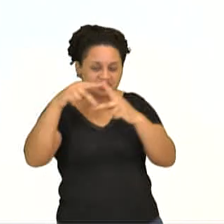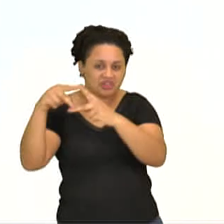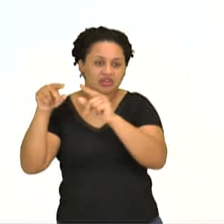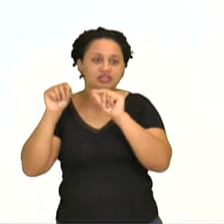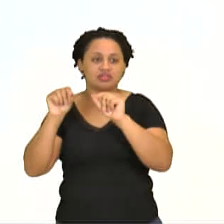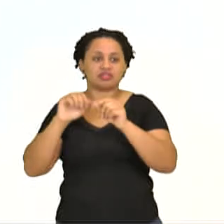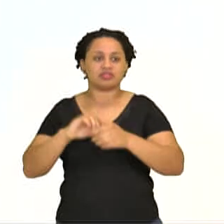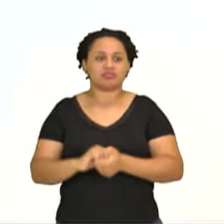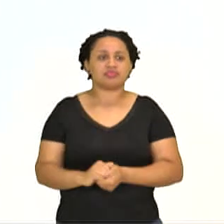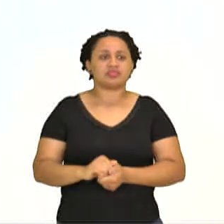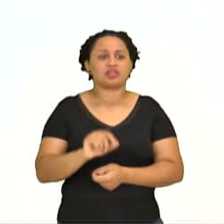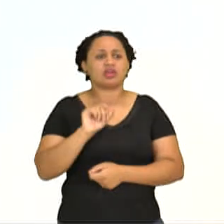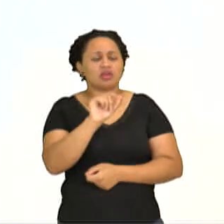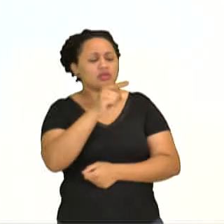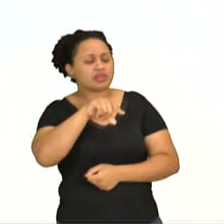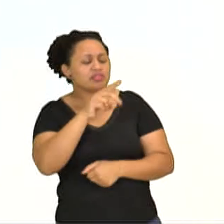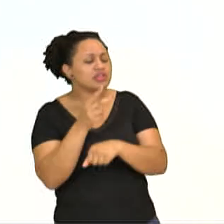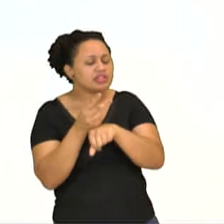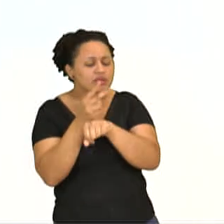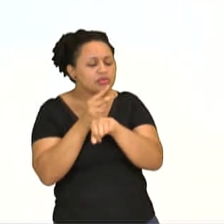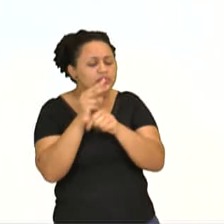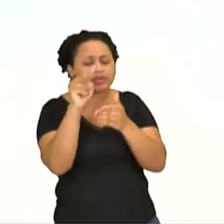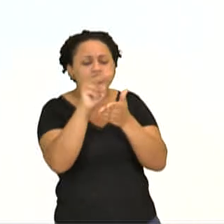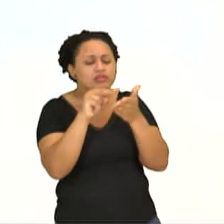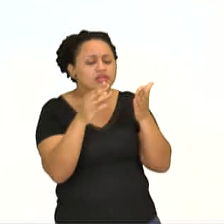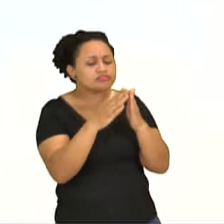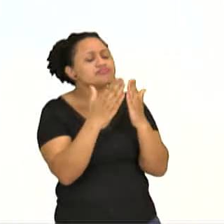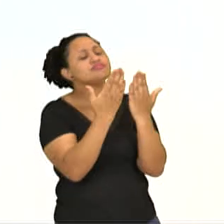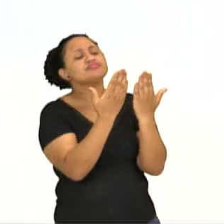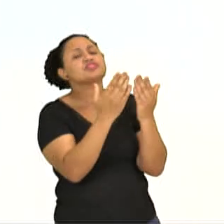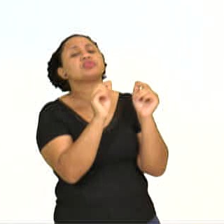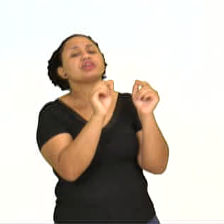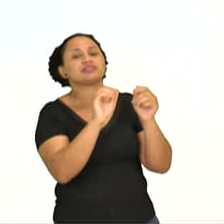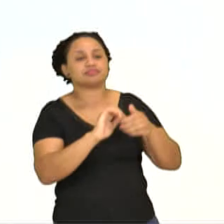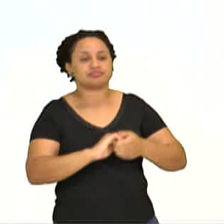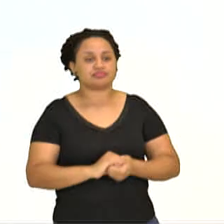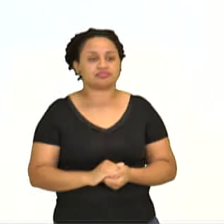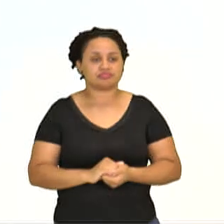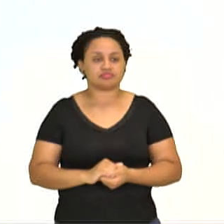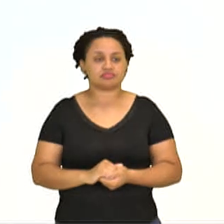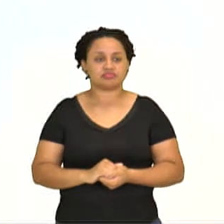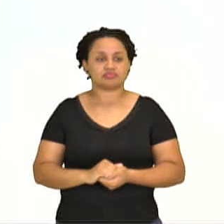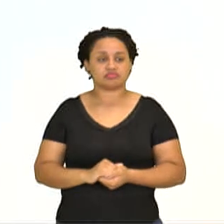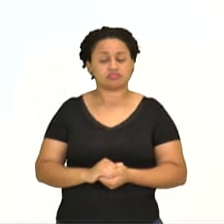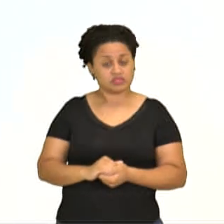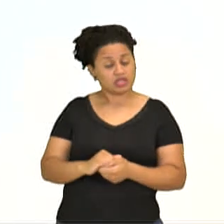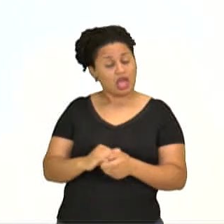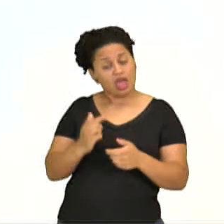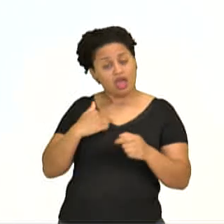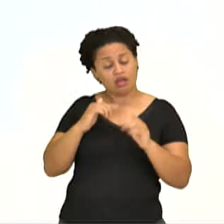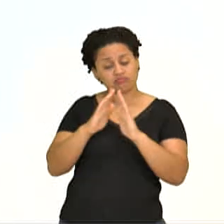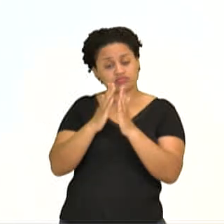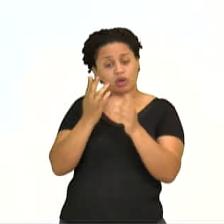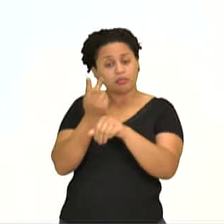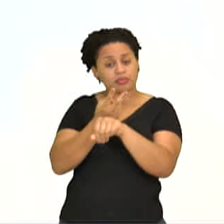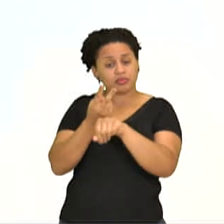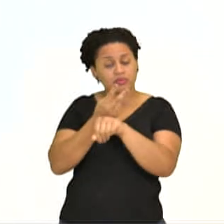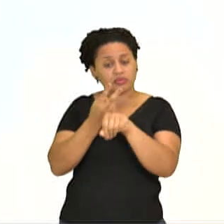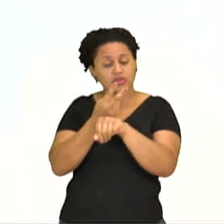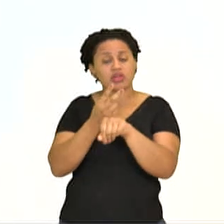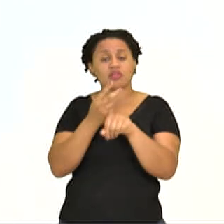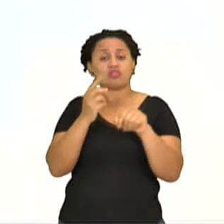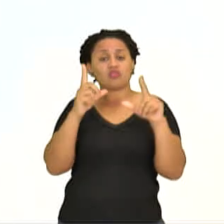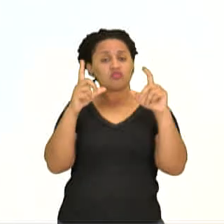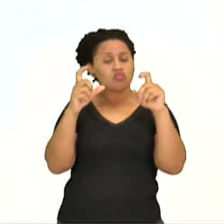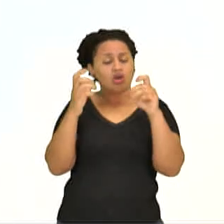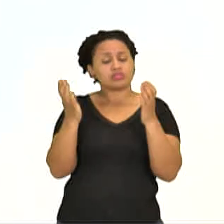está olhando, procurando aí, gato? A foto álbum. A foto álbum, um